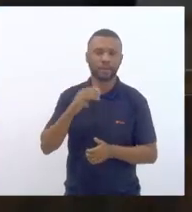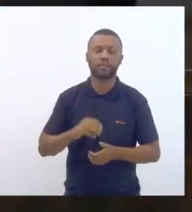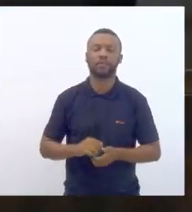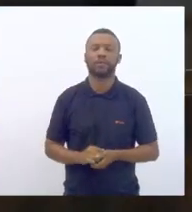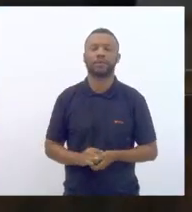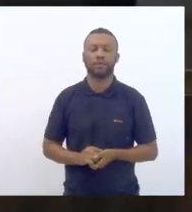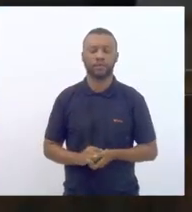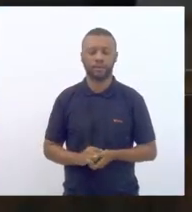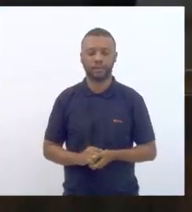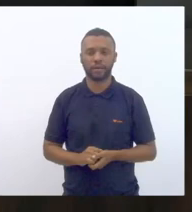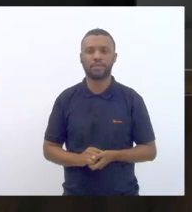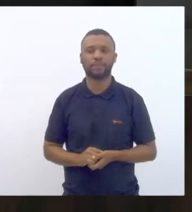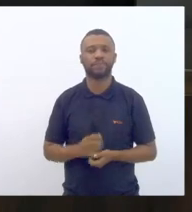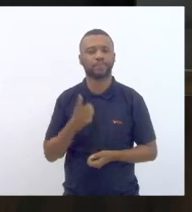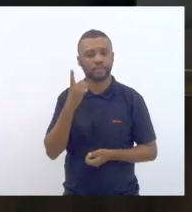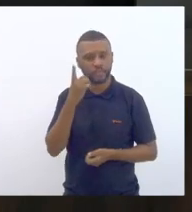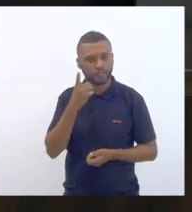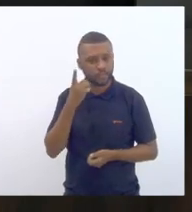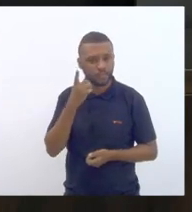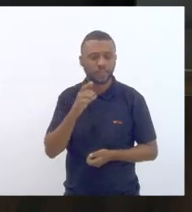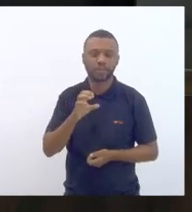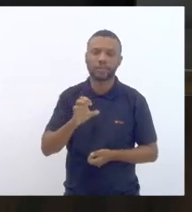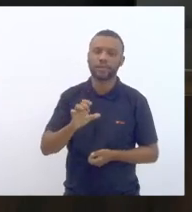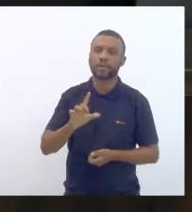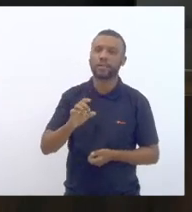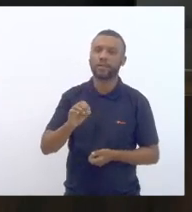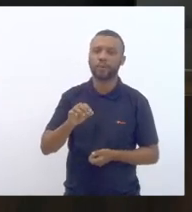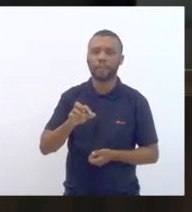orçamento, deputado Eliomar Coelho.